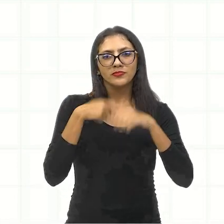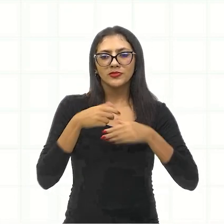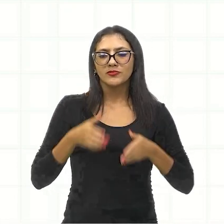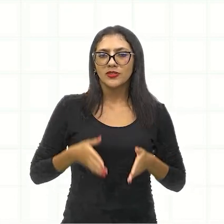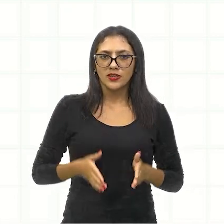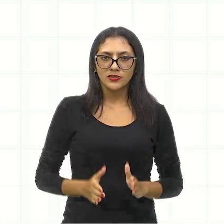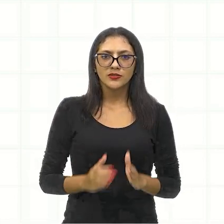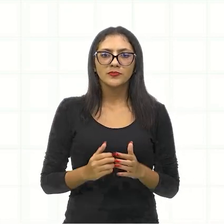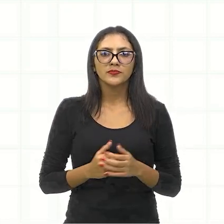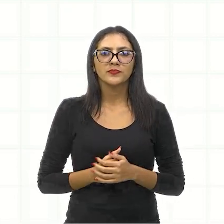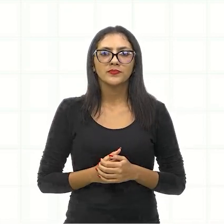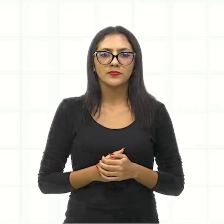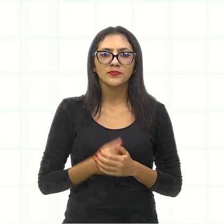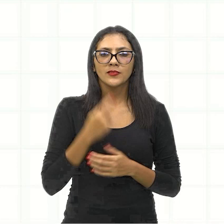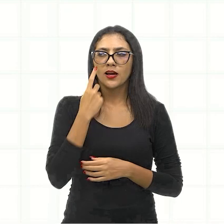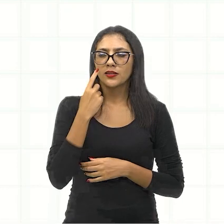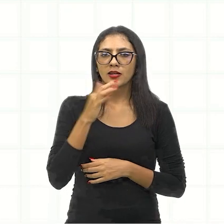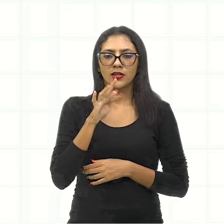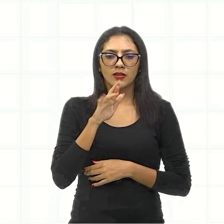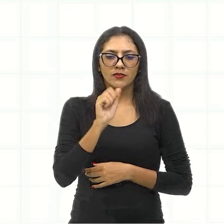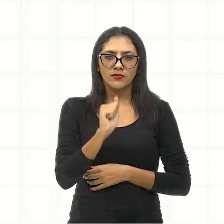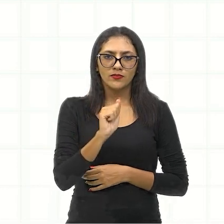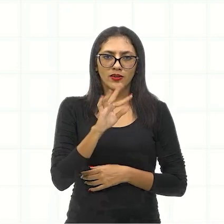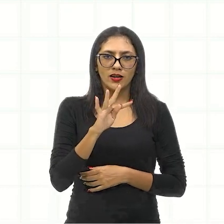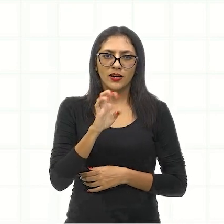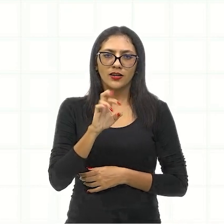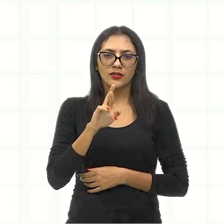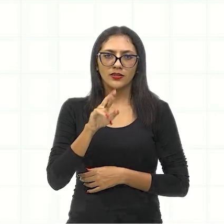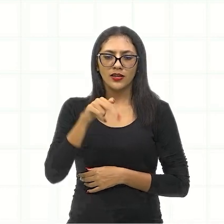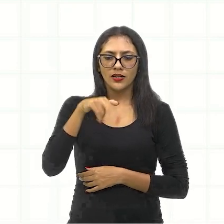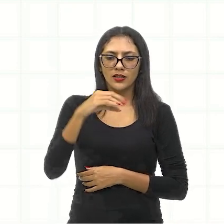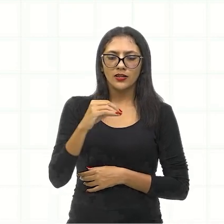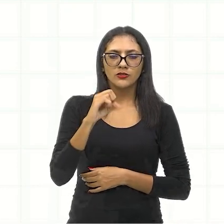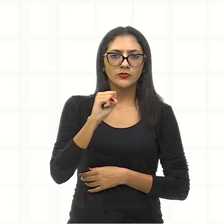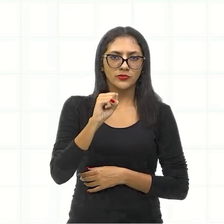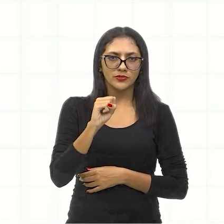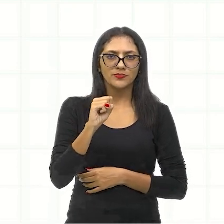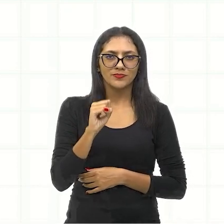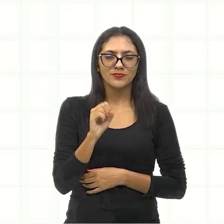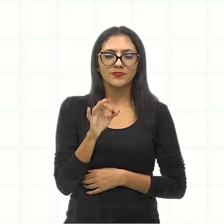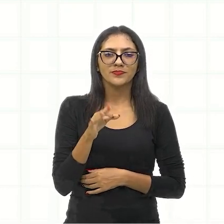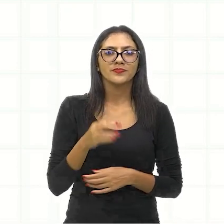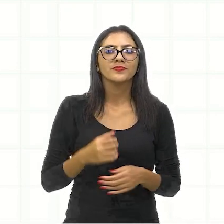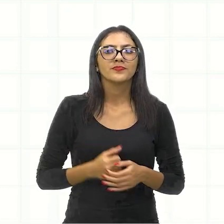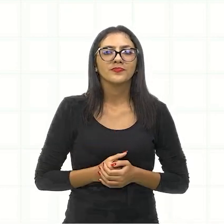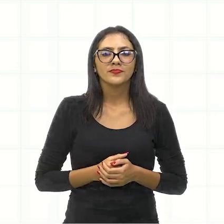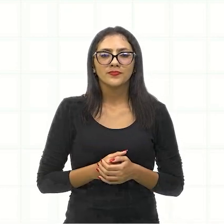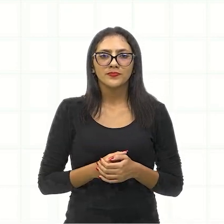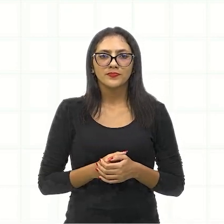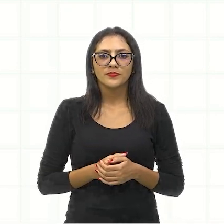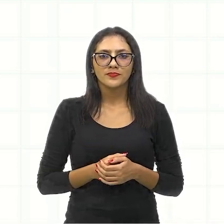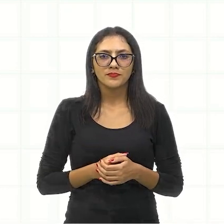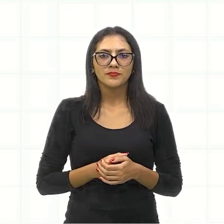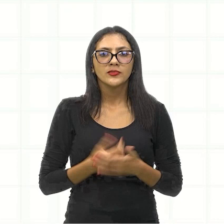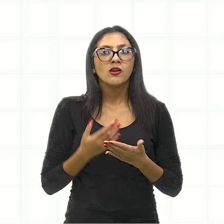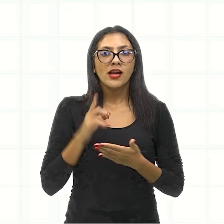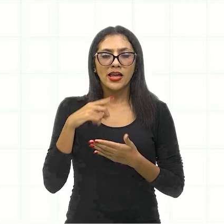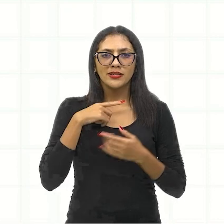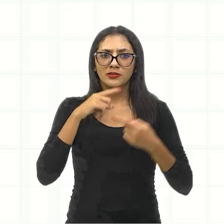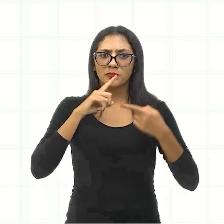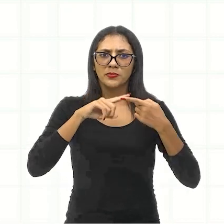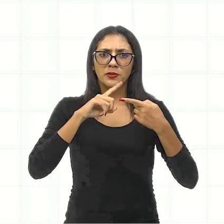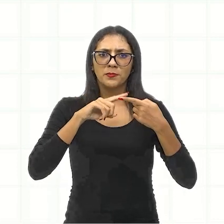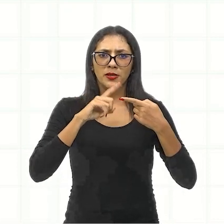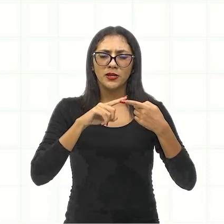momento. Então, a gente vai ter aqui os gêmeos fraternos, certo? E aí, nesse caso dos gêmeos fraternos, às